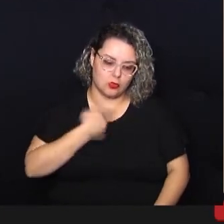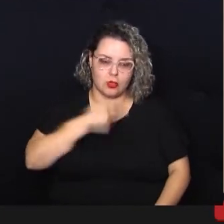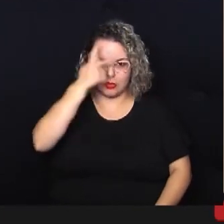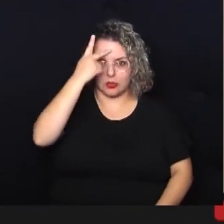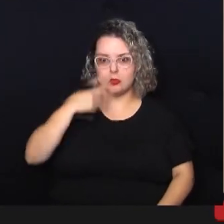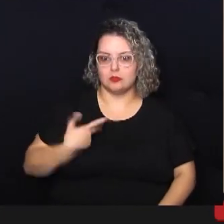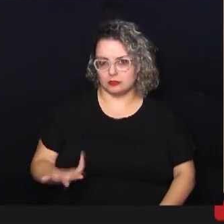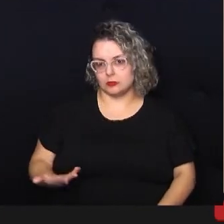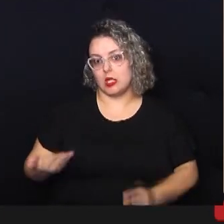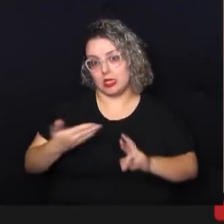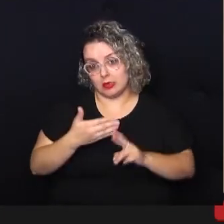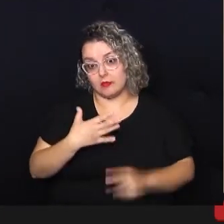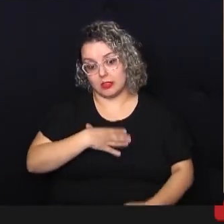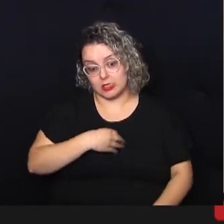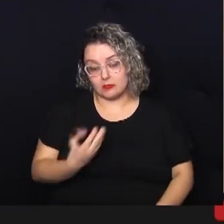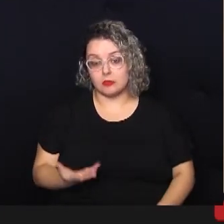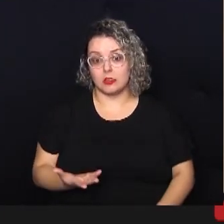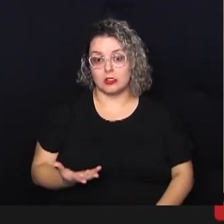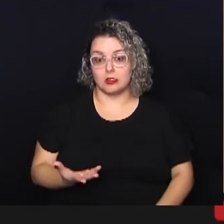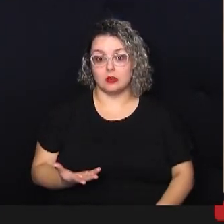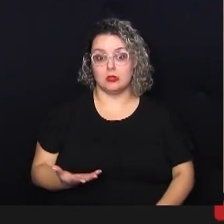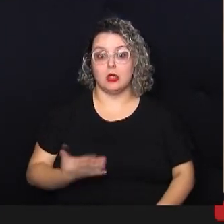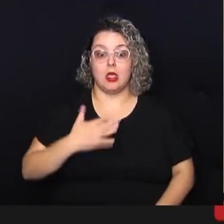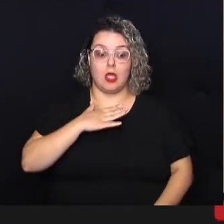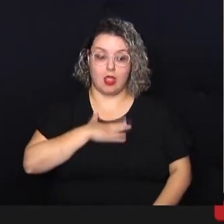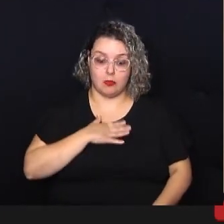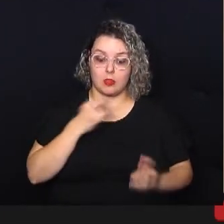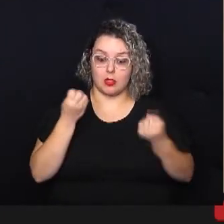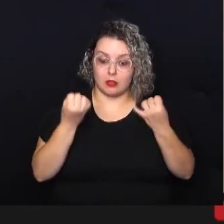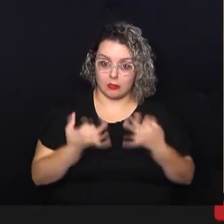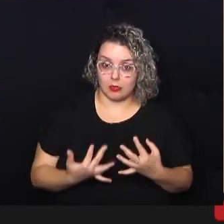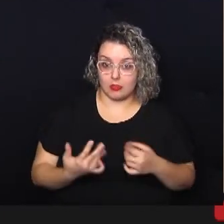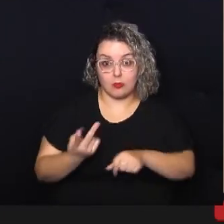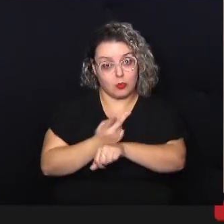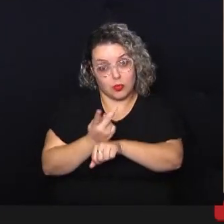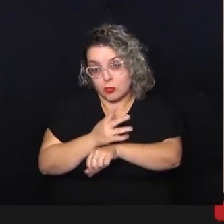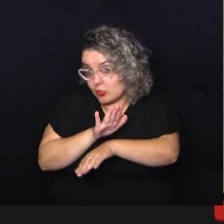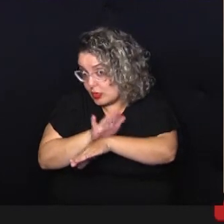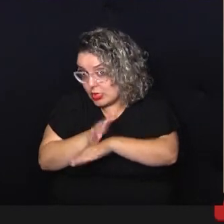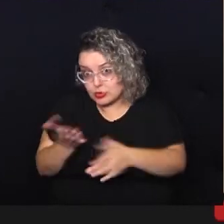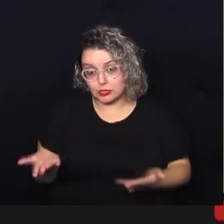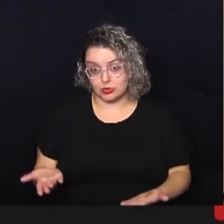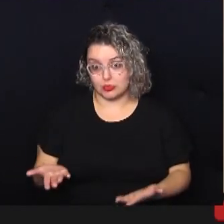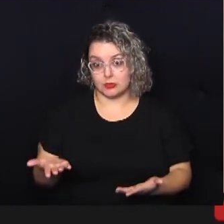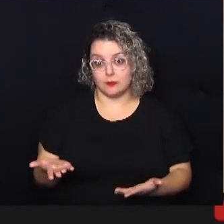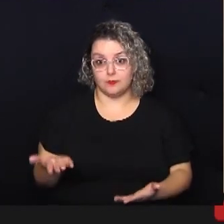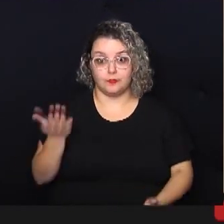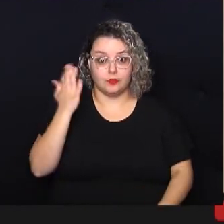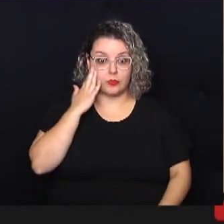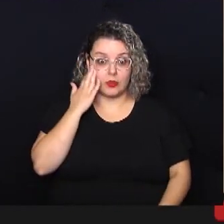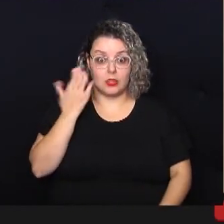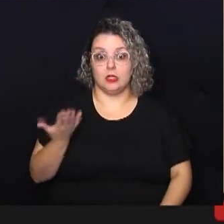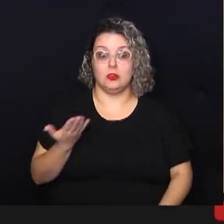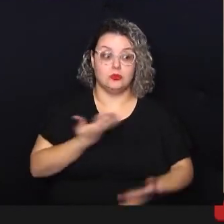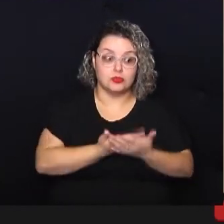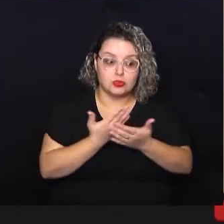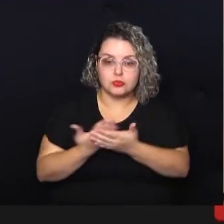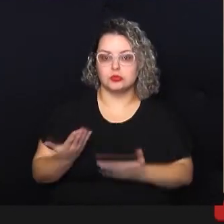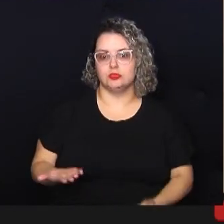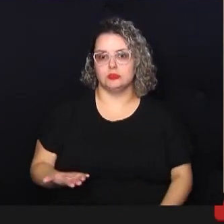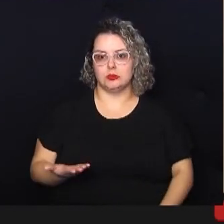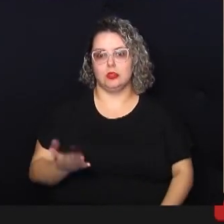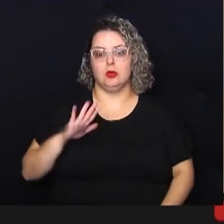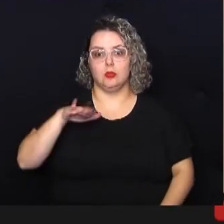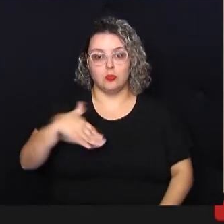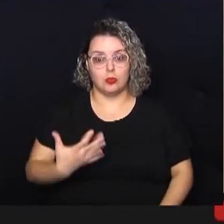a referência dos filhos. Então a minha orientação é procura ajuda, né? Entenda sobre isso, estude sobre isso. Quando a gente sente que a gente